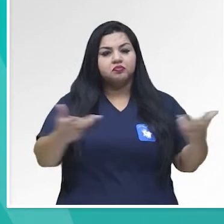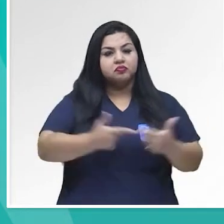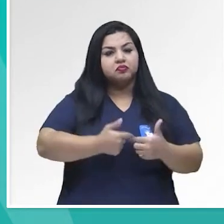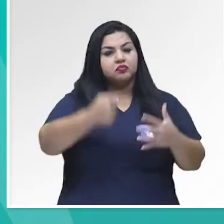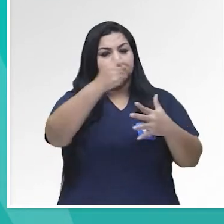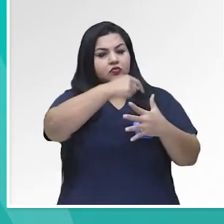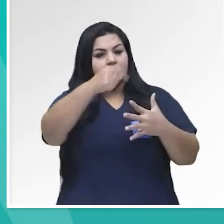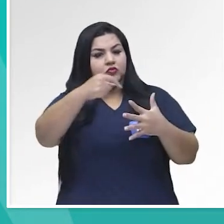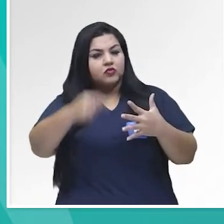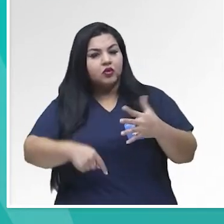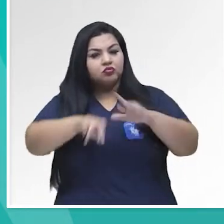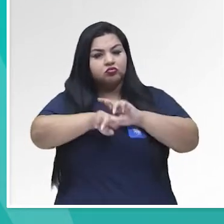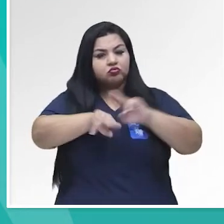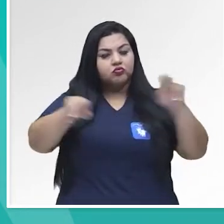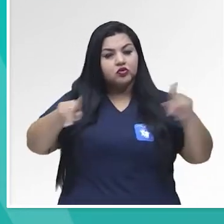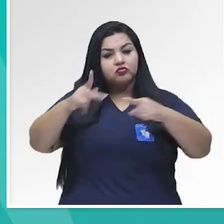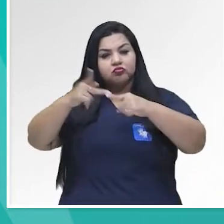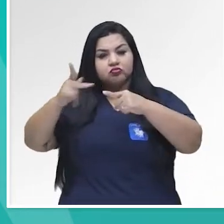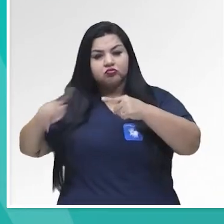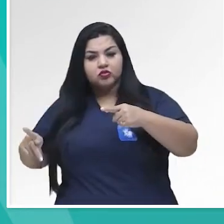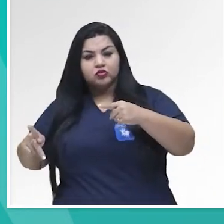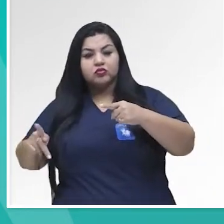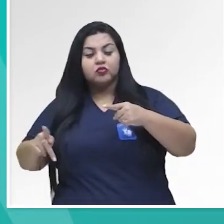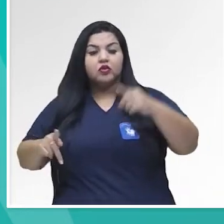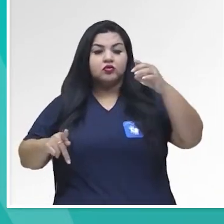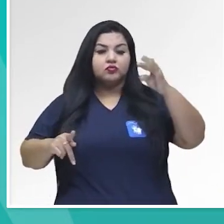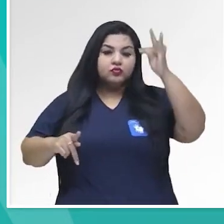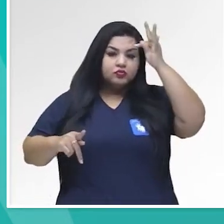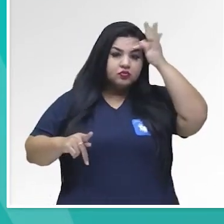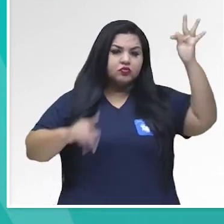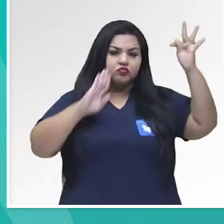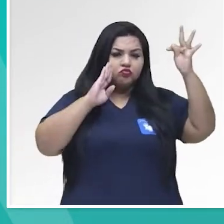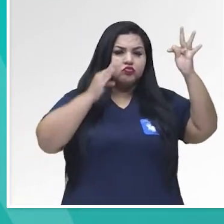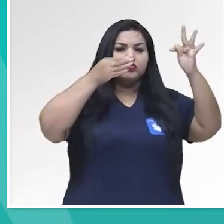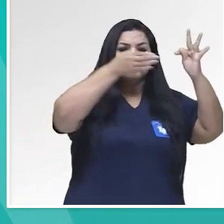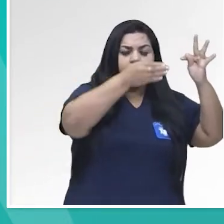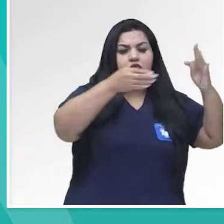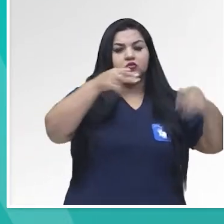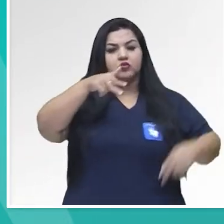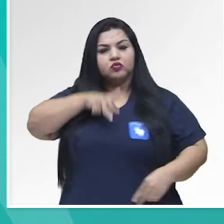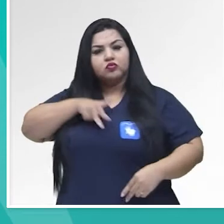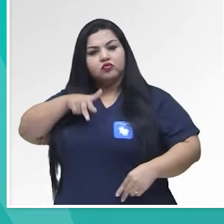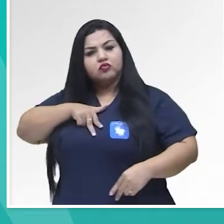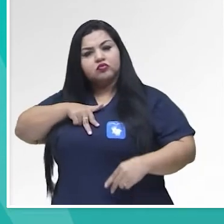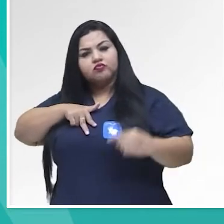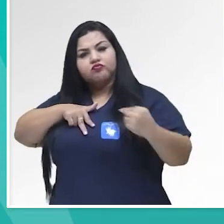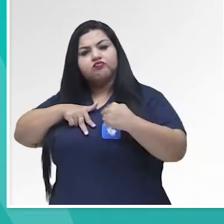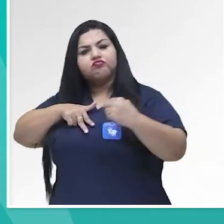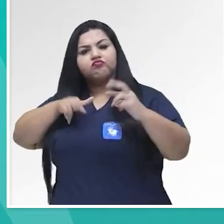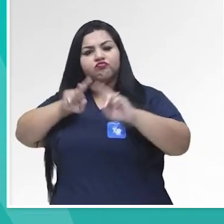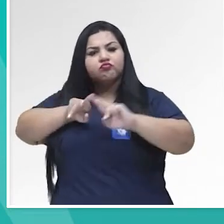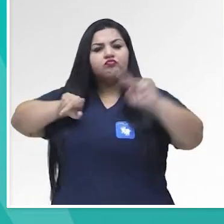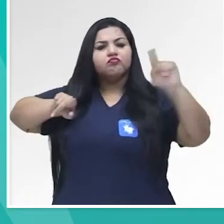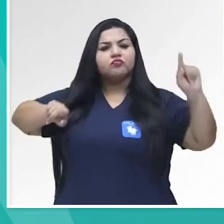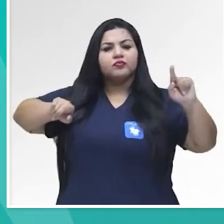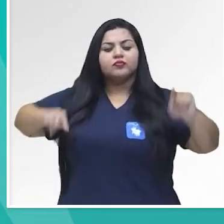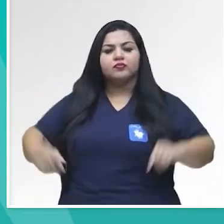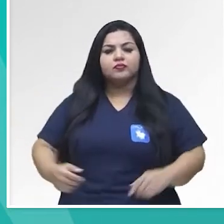Habilidade: identificar as diferenças paradigmáticas entre teocentrismo e